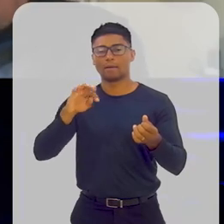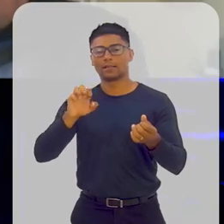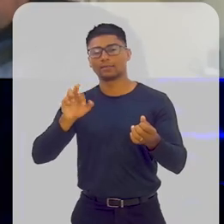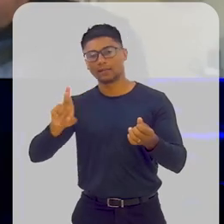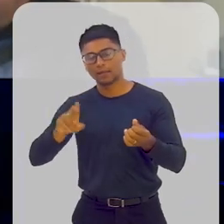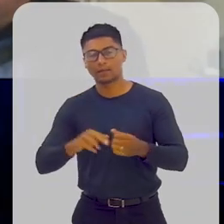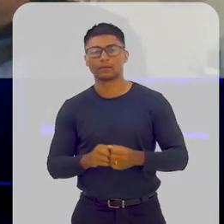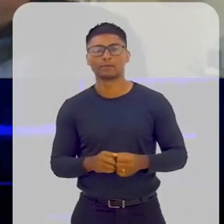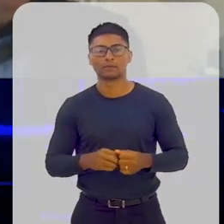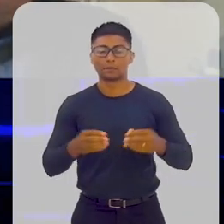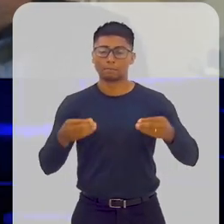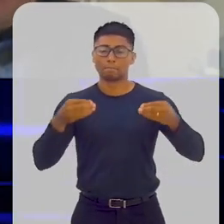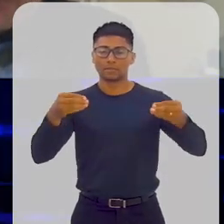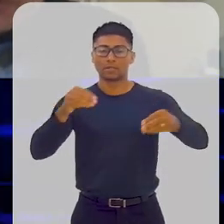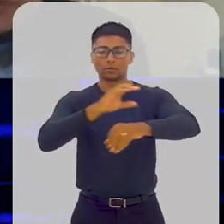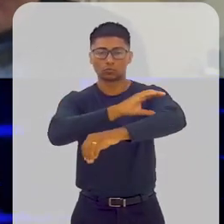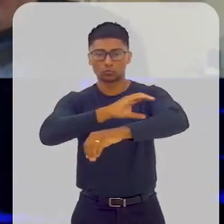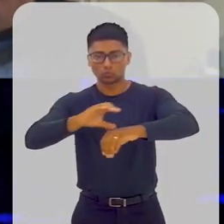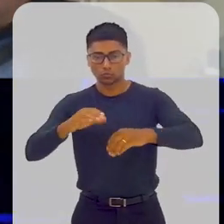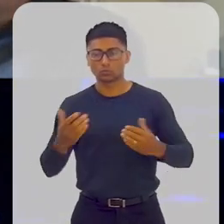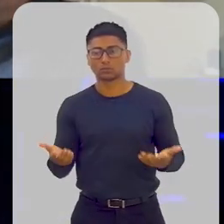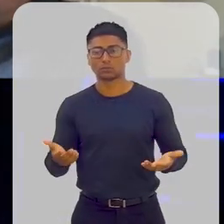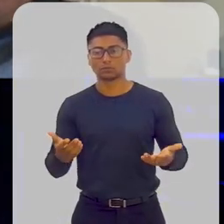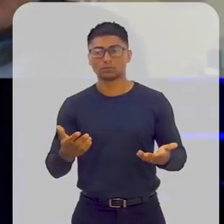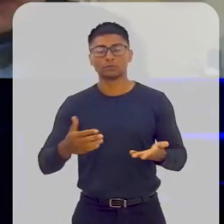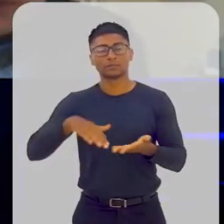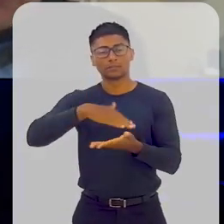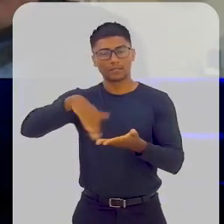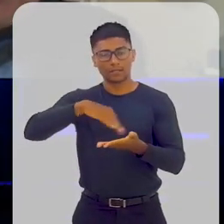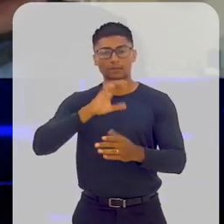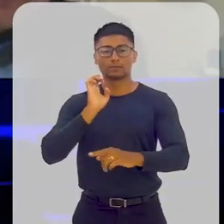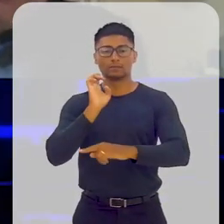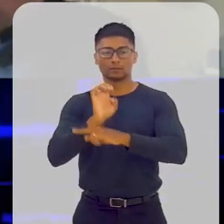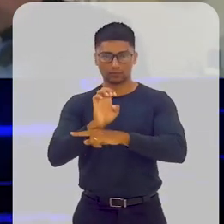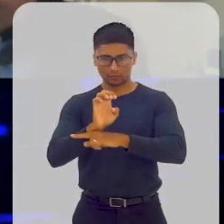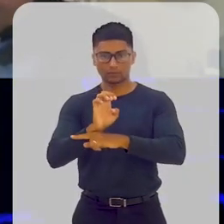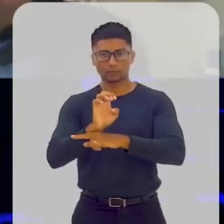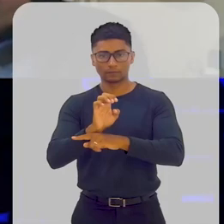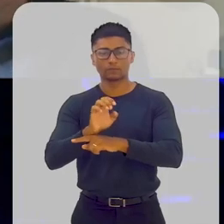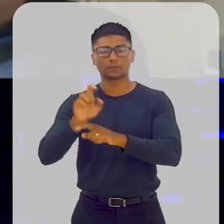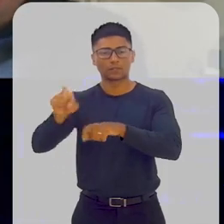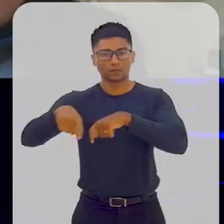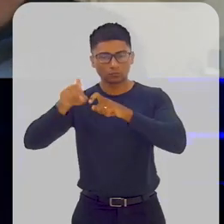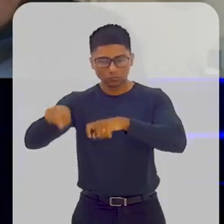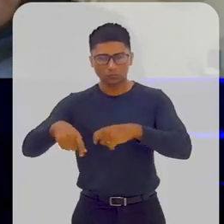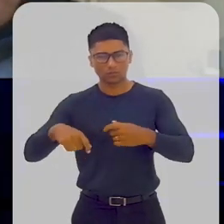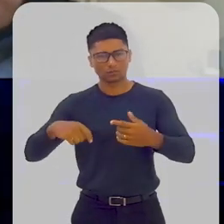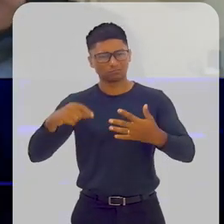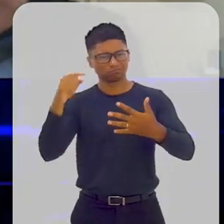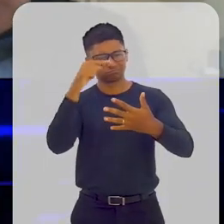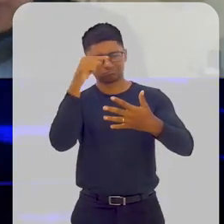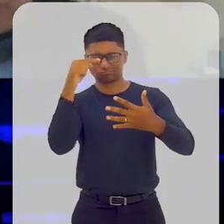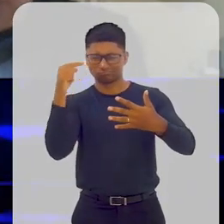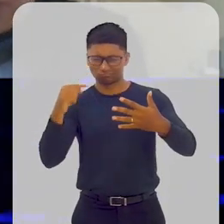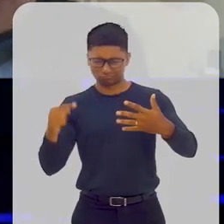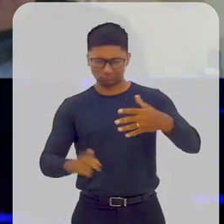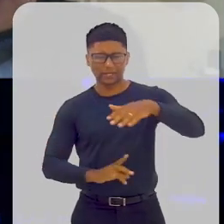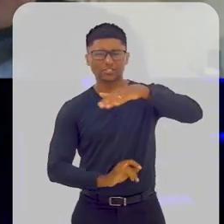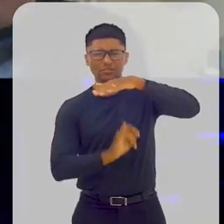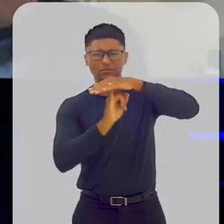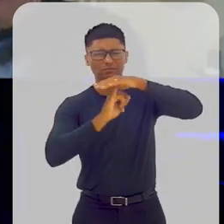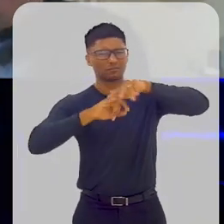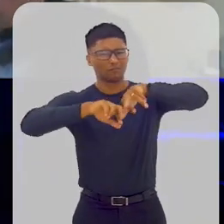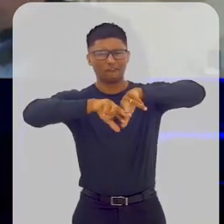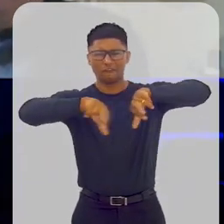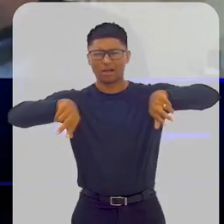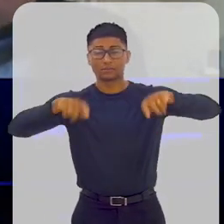Emater, né, nós temos o Ministério da Agricultura, nós temos Secretaria Estadual de Agricultura. Então nós temos